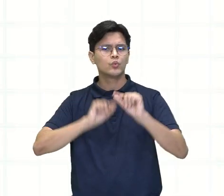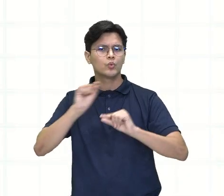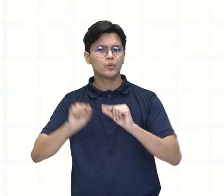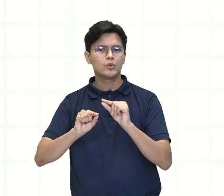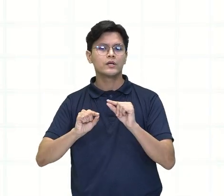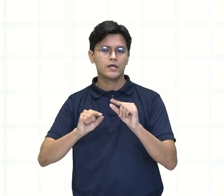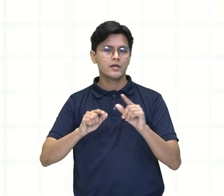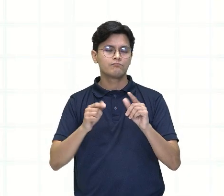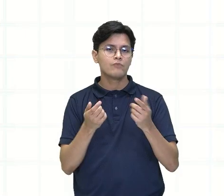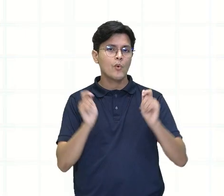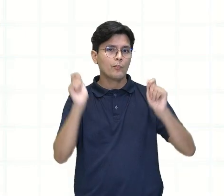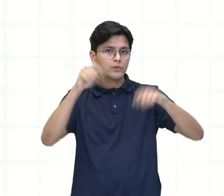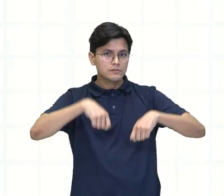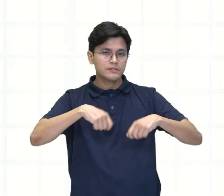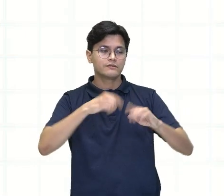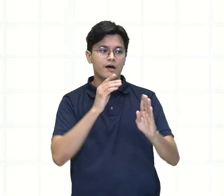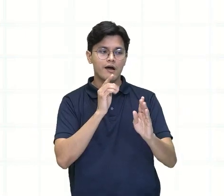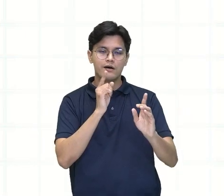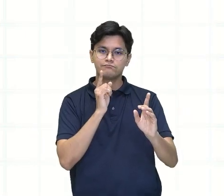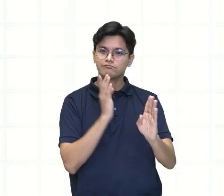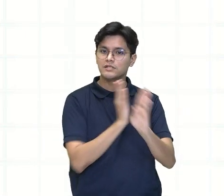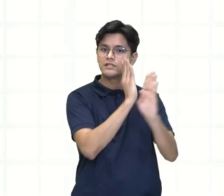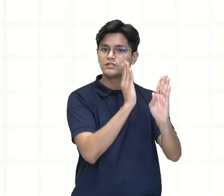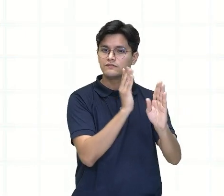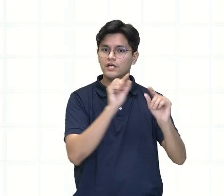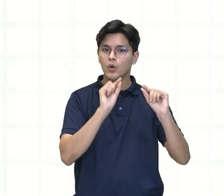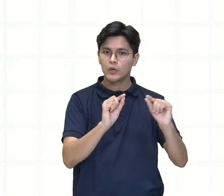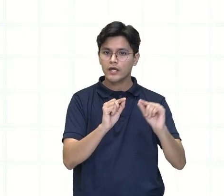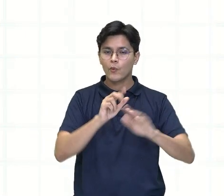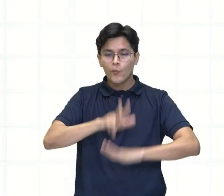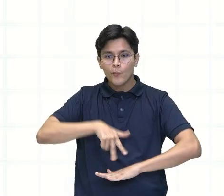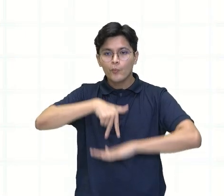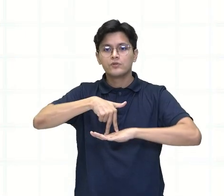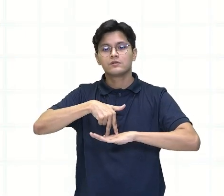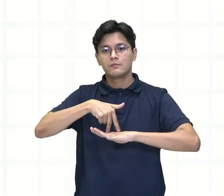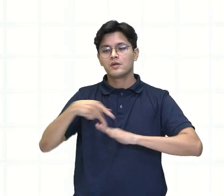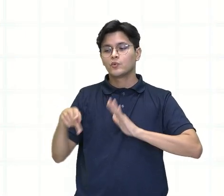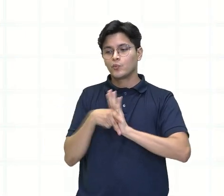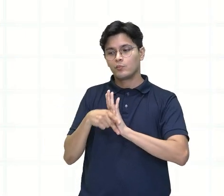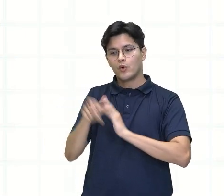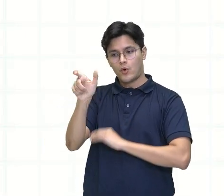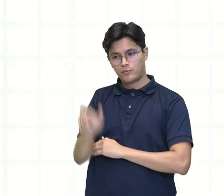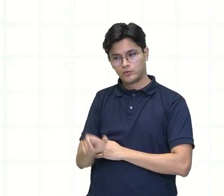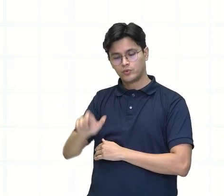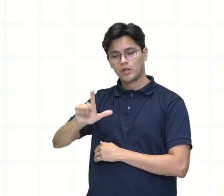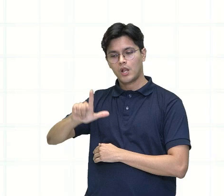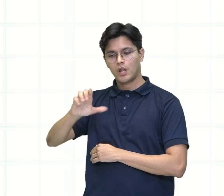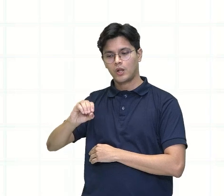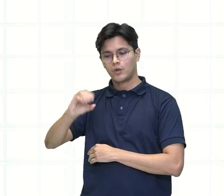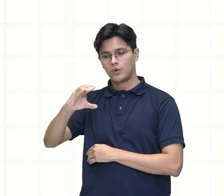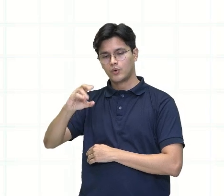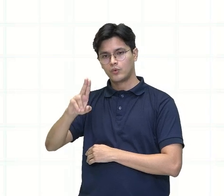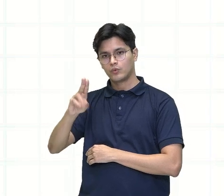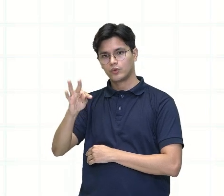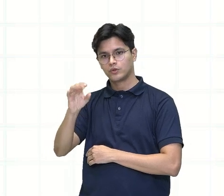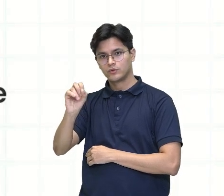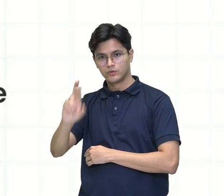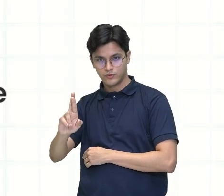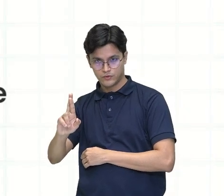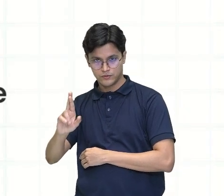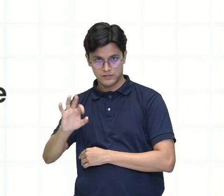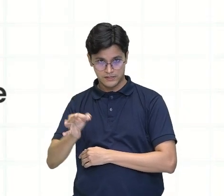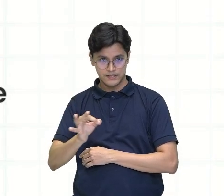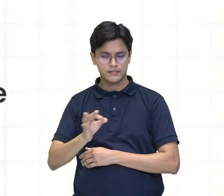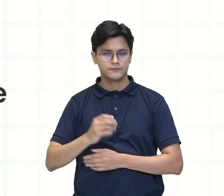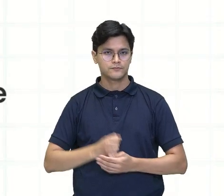o posicionamento assumido pelo locutor, que eu acabei de falar de vocês, esse posicionamento crítico. Vamos só voltar aqui,